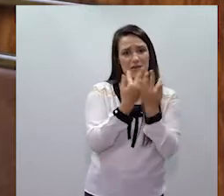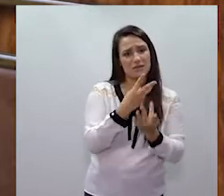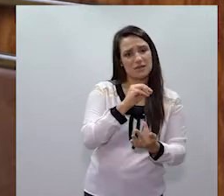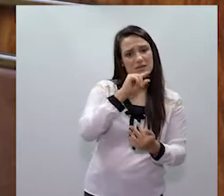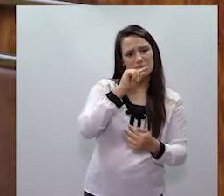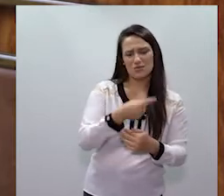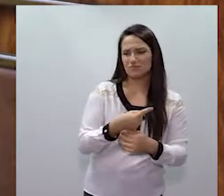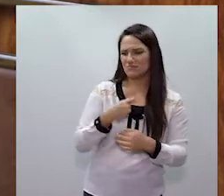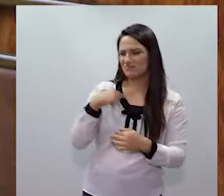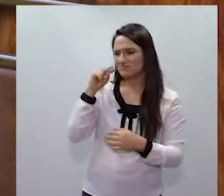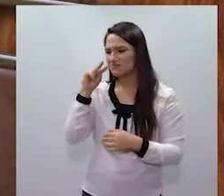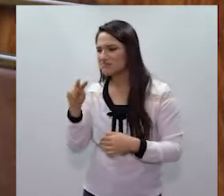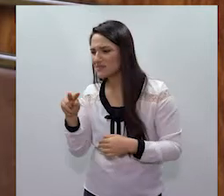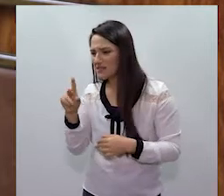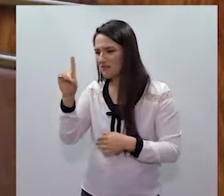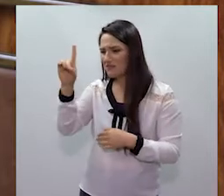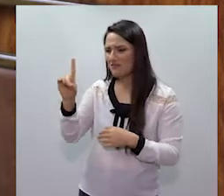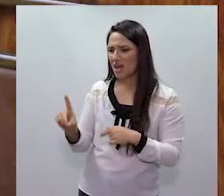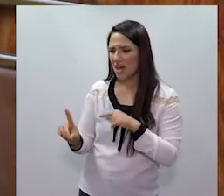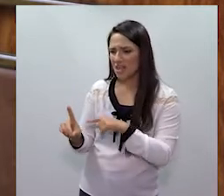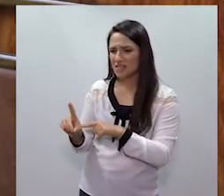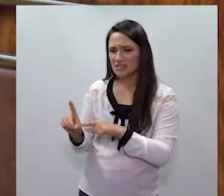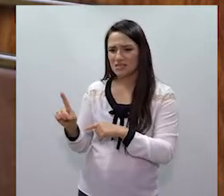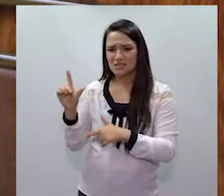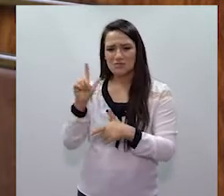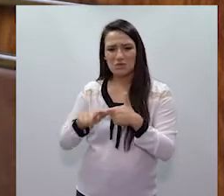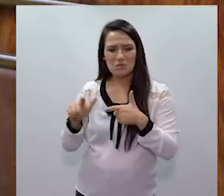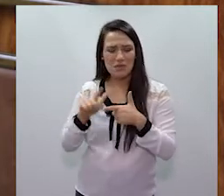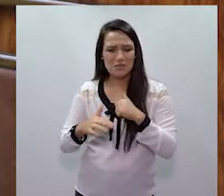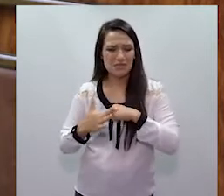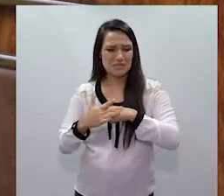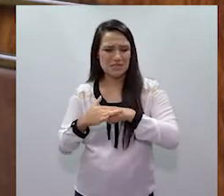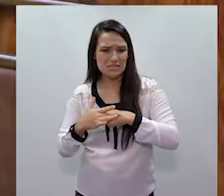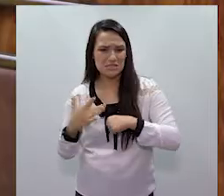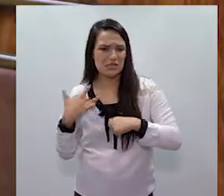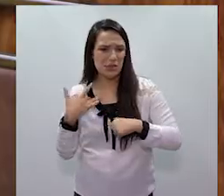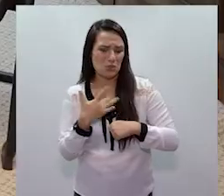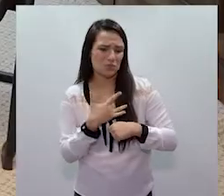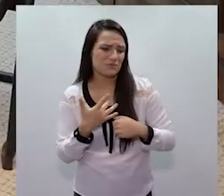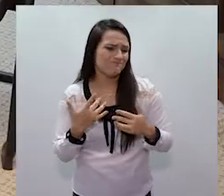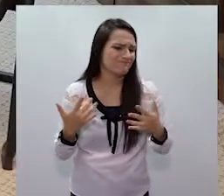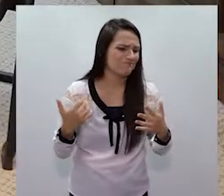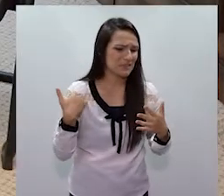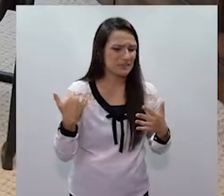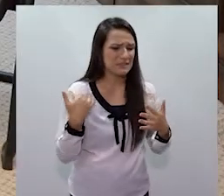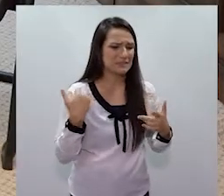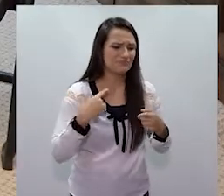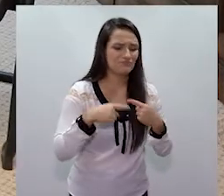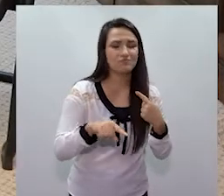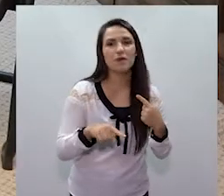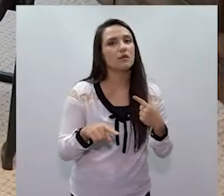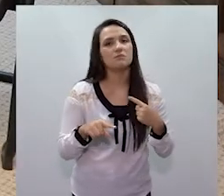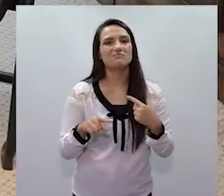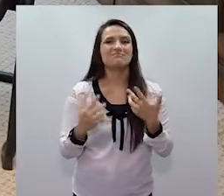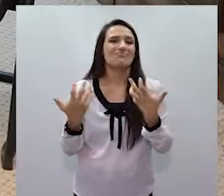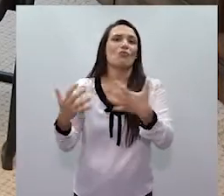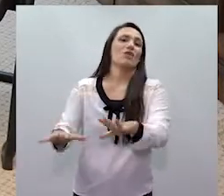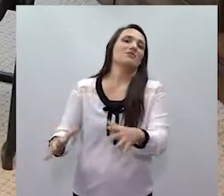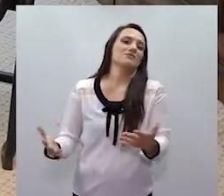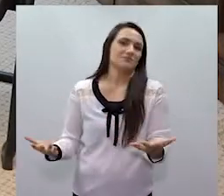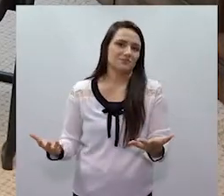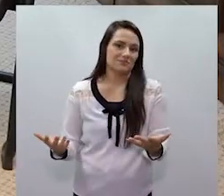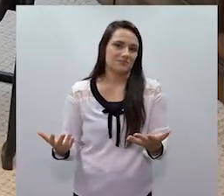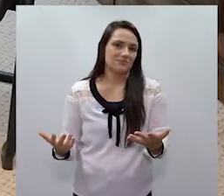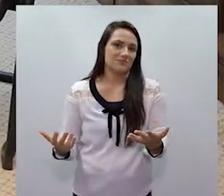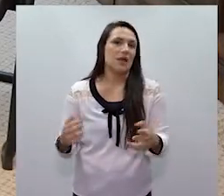falei não estão em busca dessas crianças reais que constam do nosso cadastro. Nacionalmente falando, quer dizer,